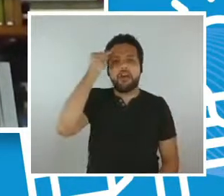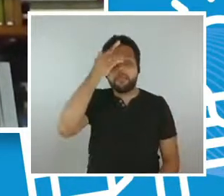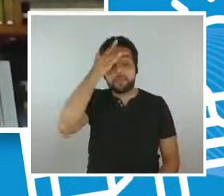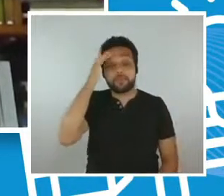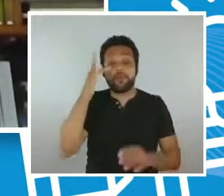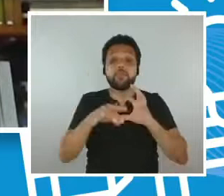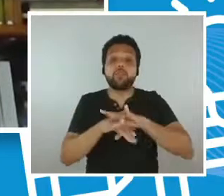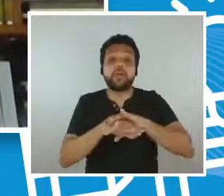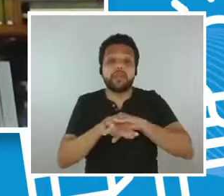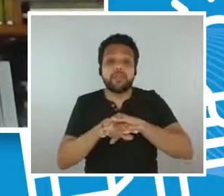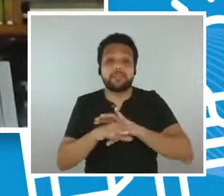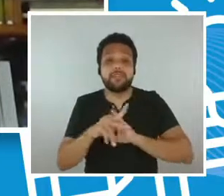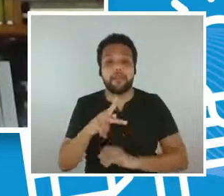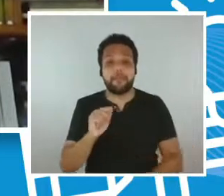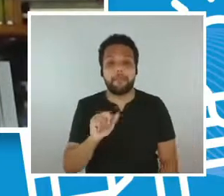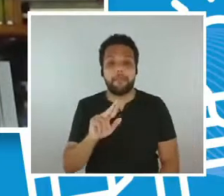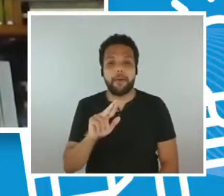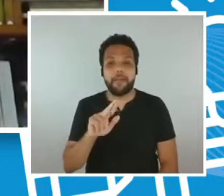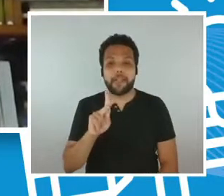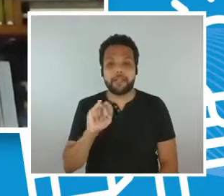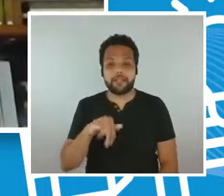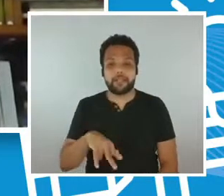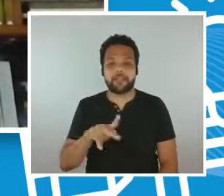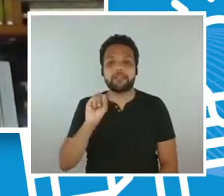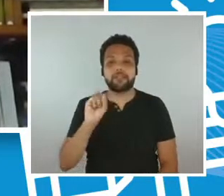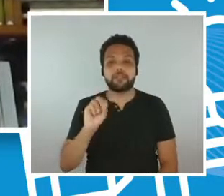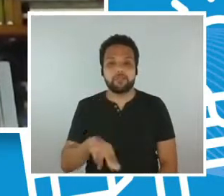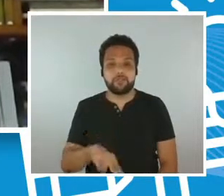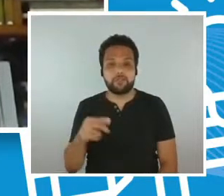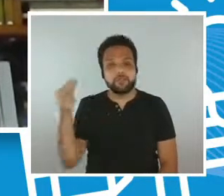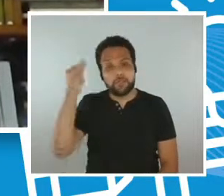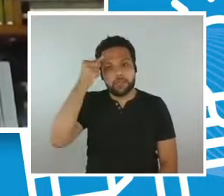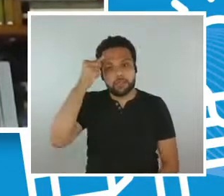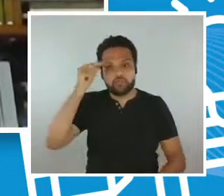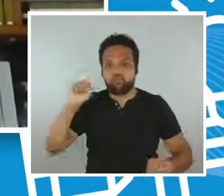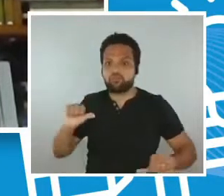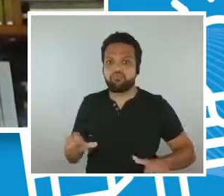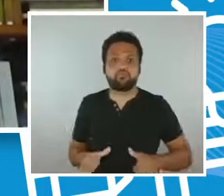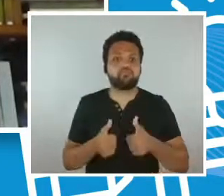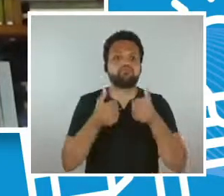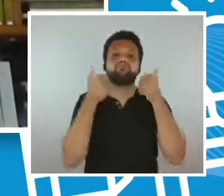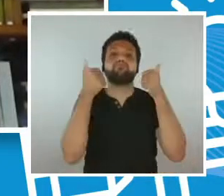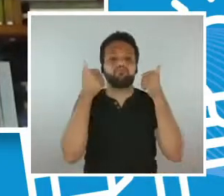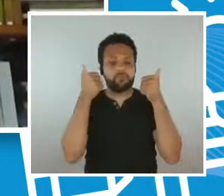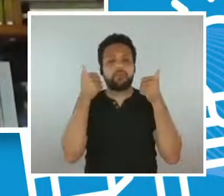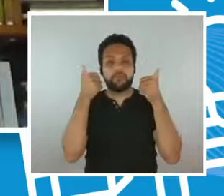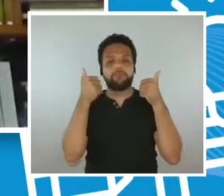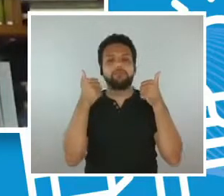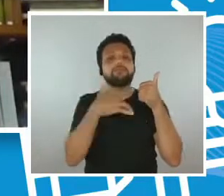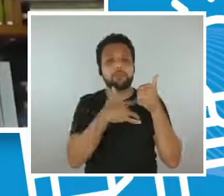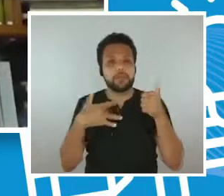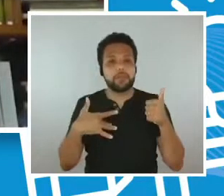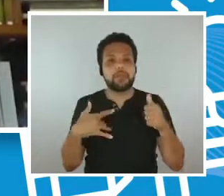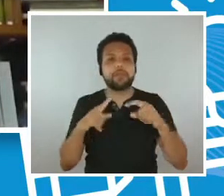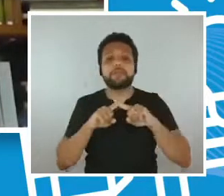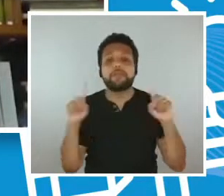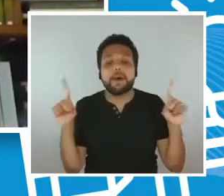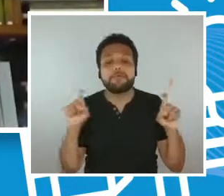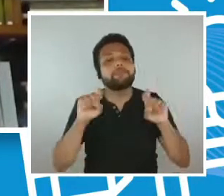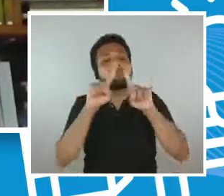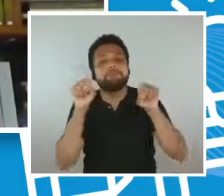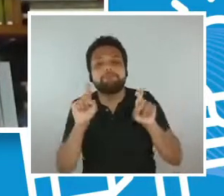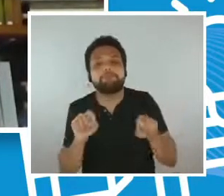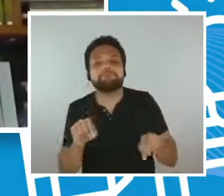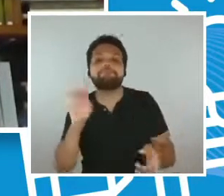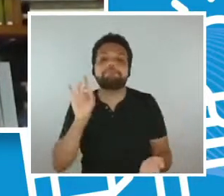exemplo. E essas pessoas melhoram muito dos seus sintomas. Então, isso é uma indagação. A